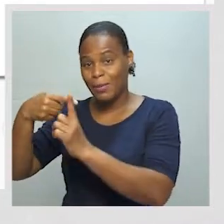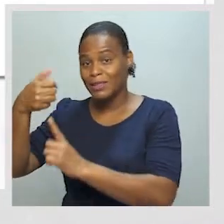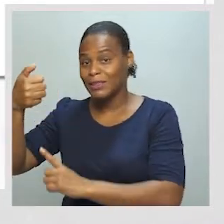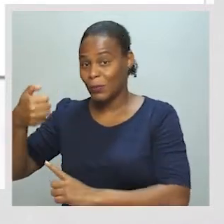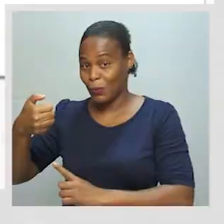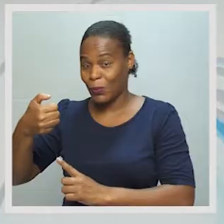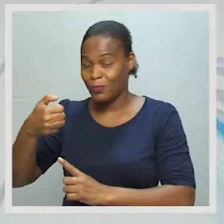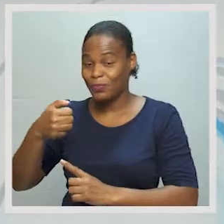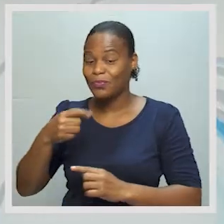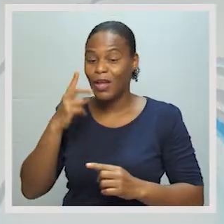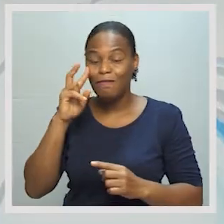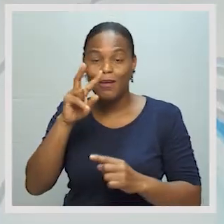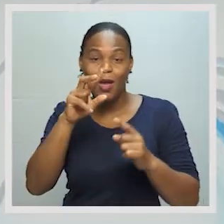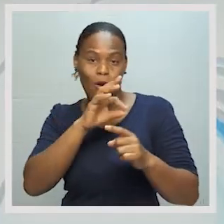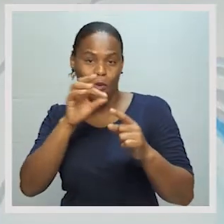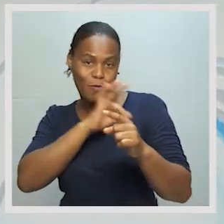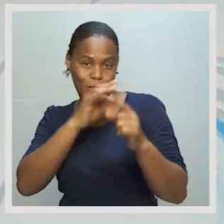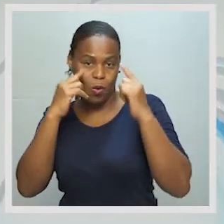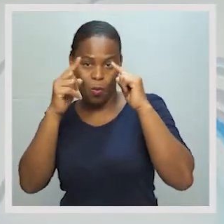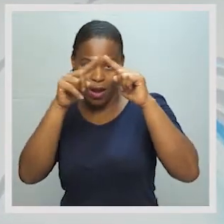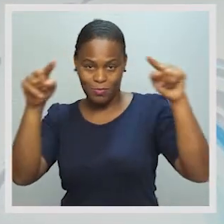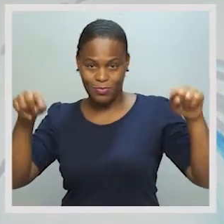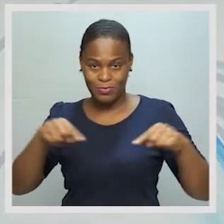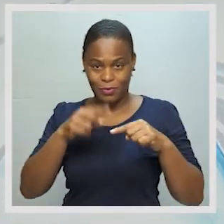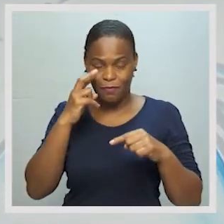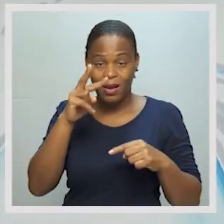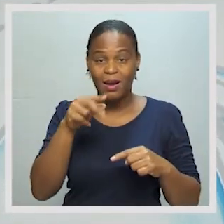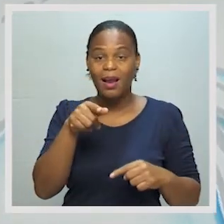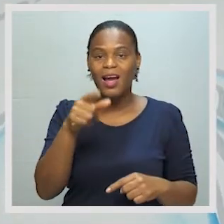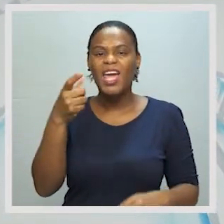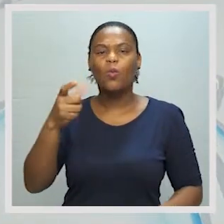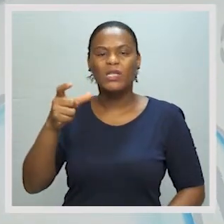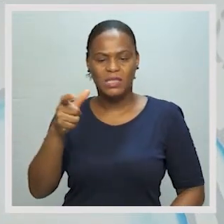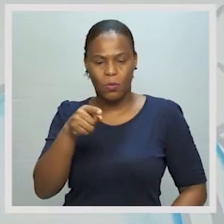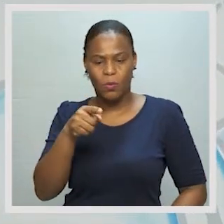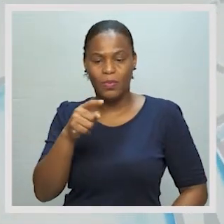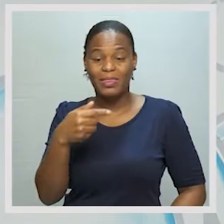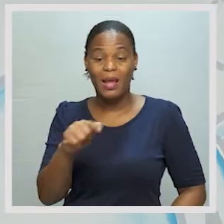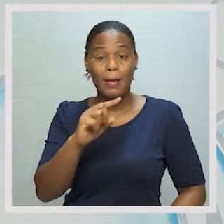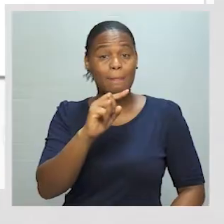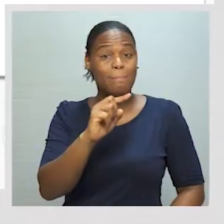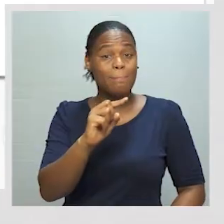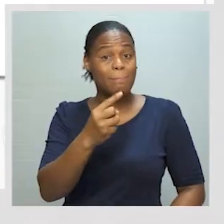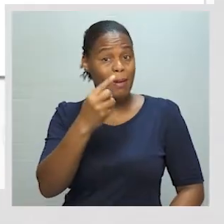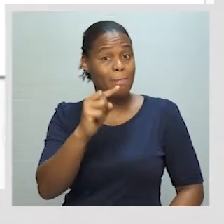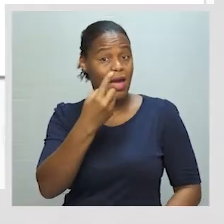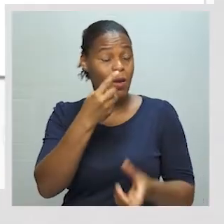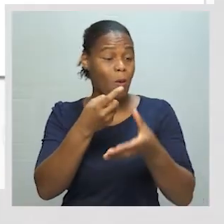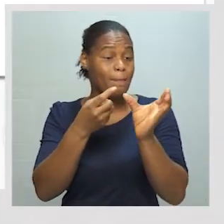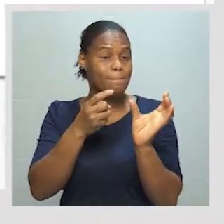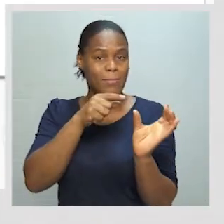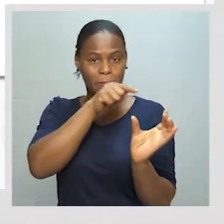5. Então, nesta equação, nós temos no primeiro membro, o que